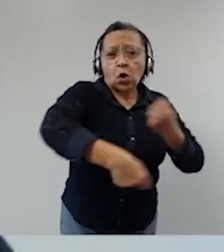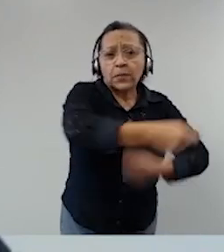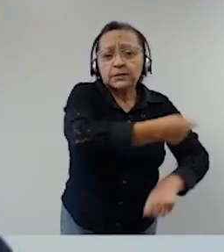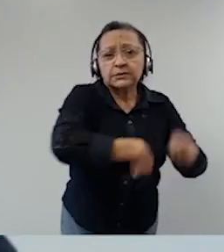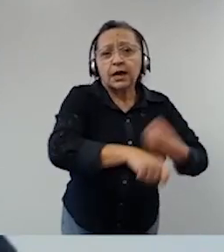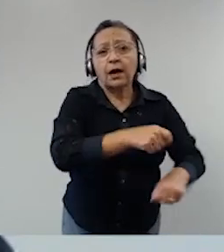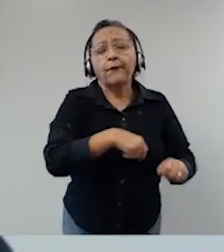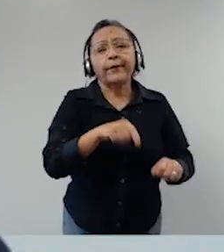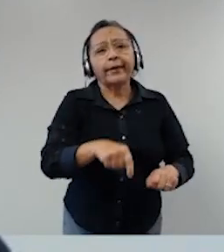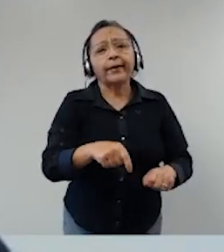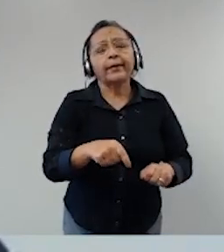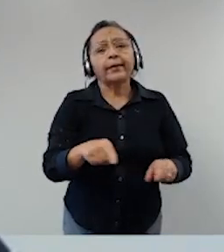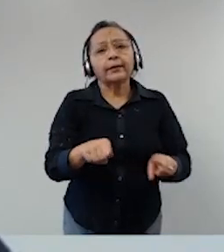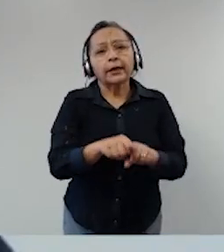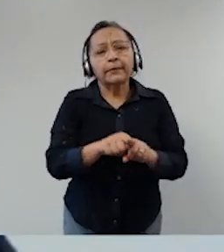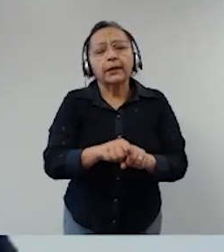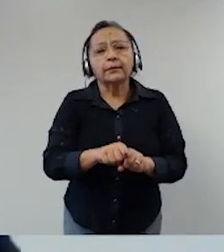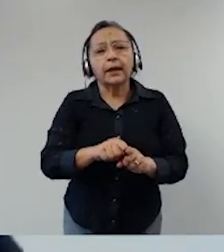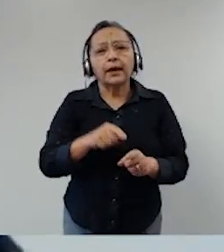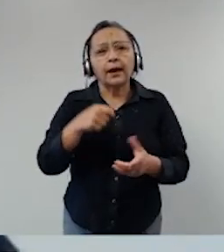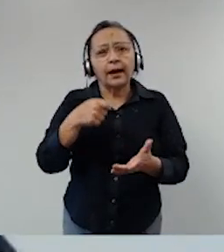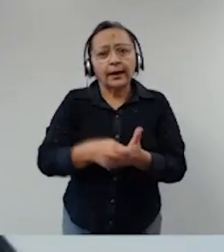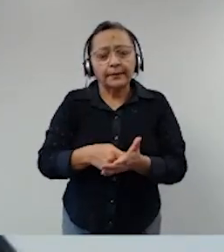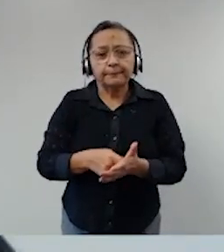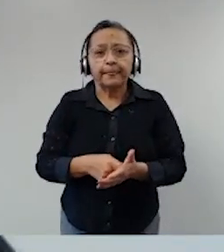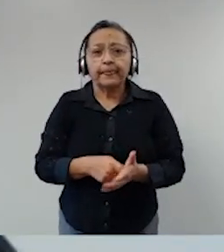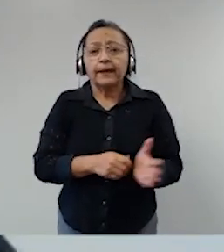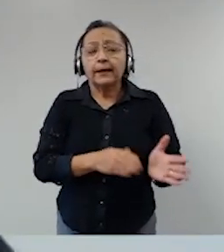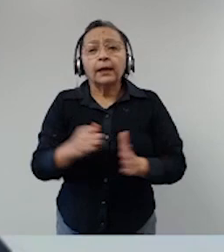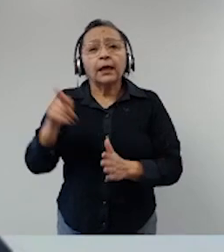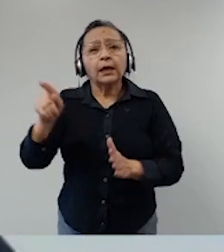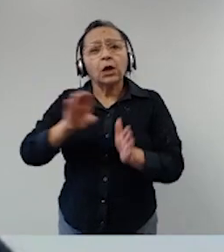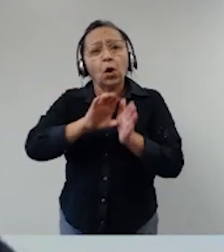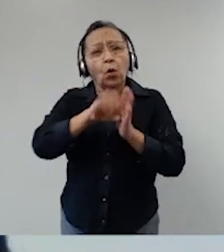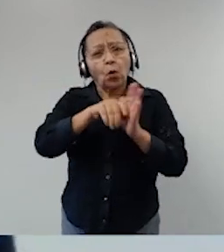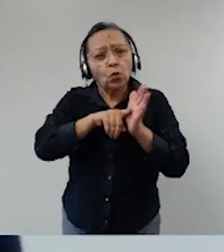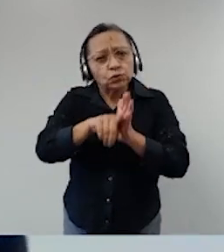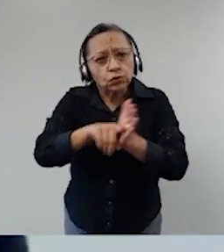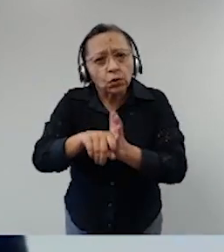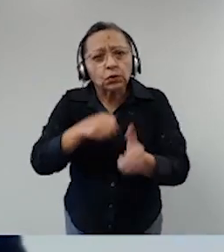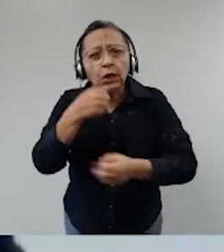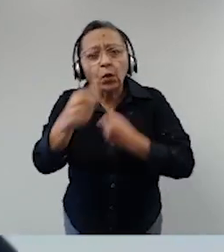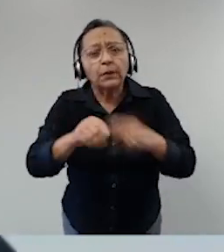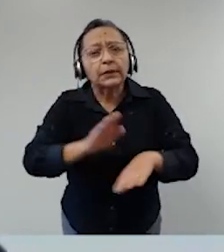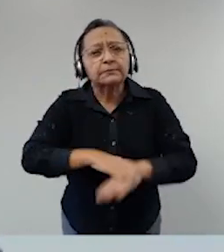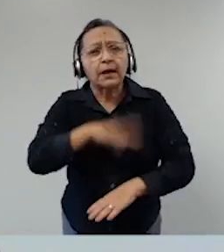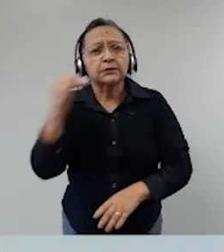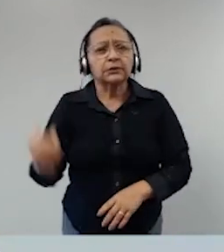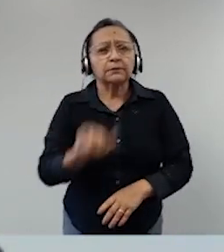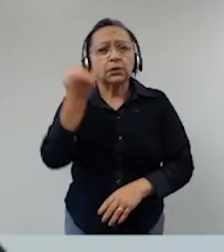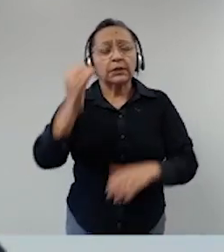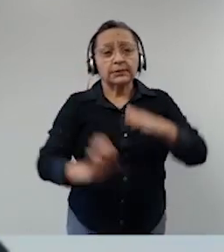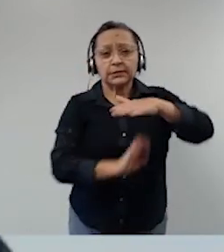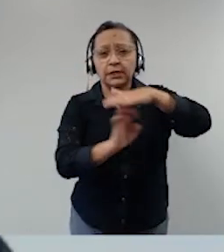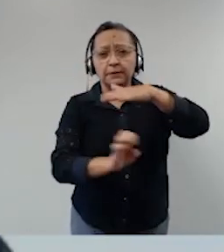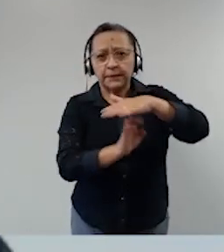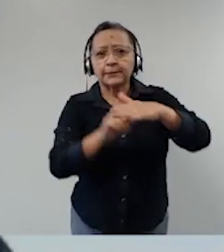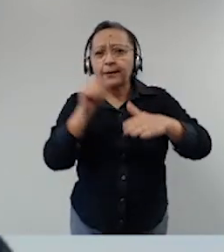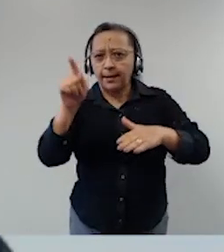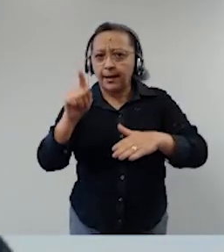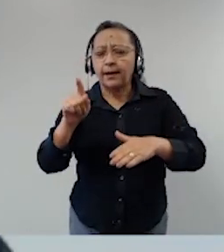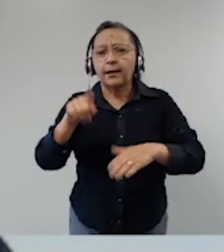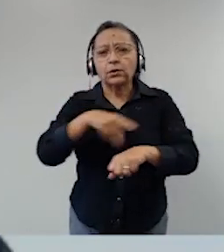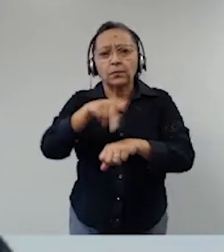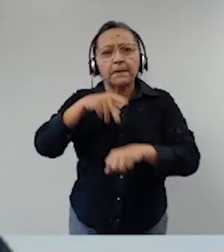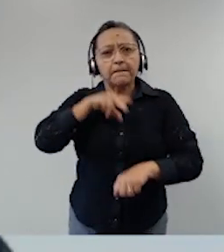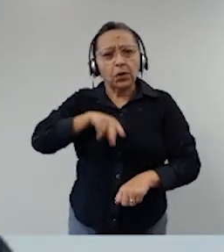em contencioso e arbitragem também. Além de consultor de algumas das mais importantes empresas que operam em